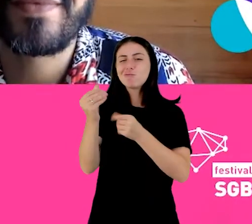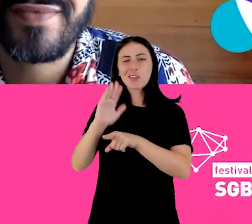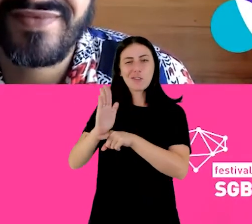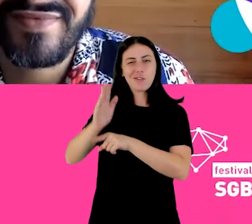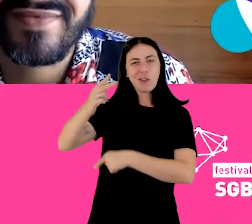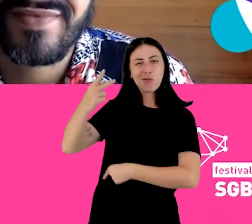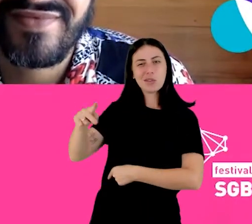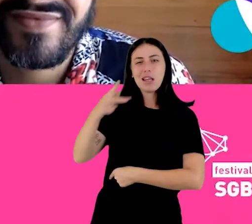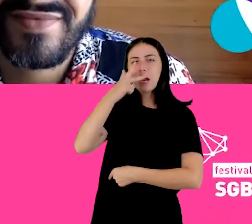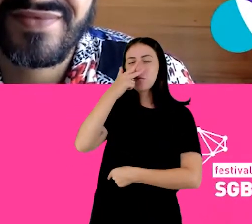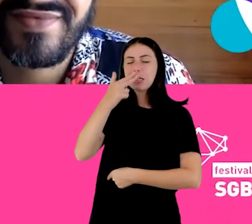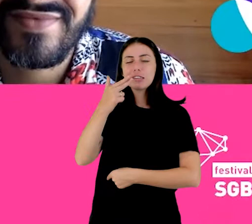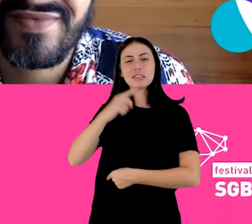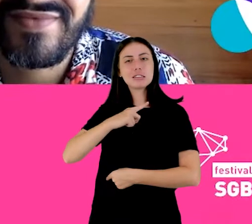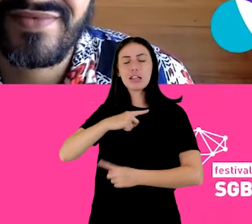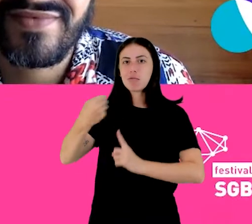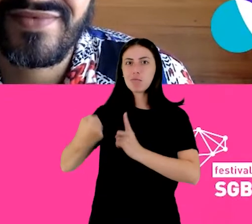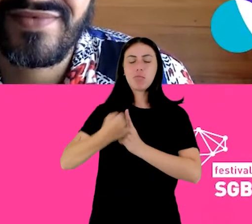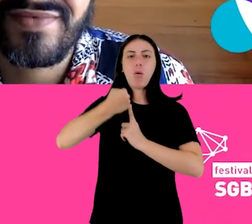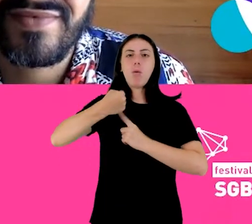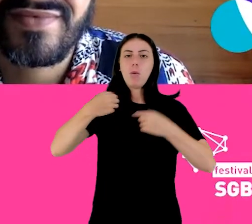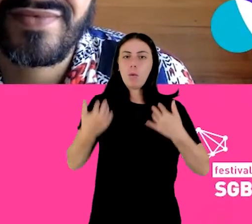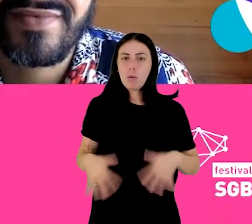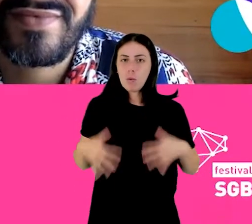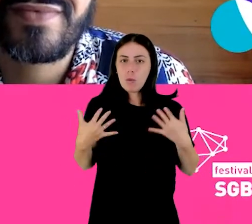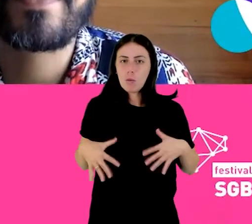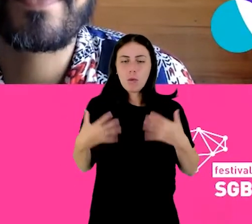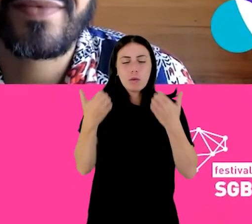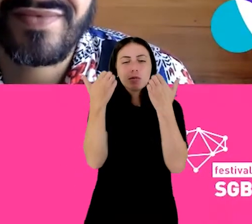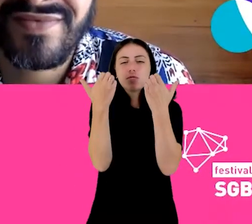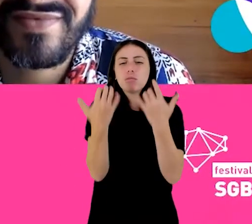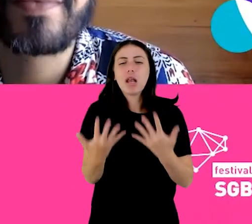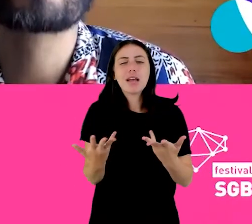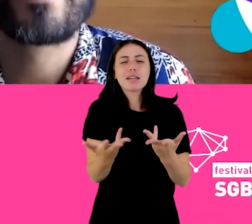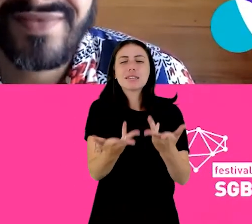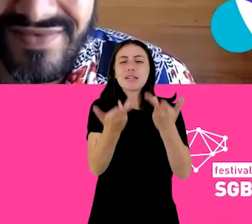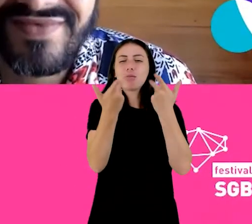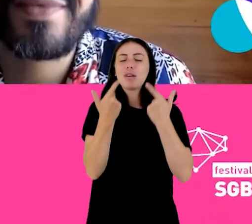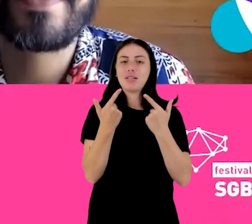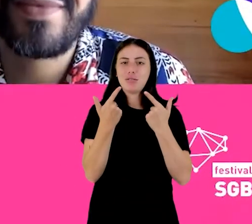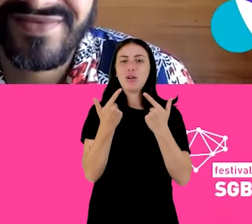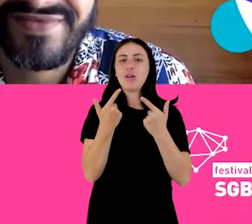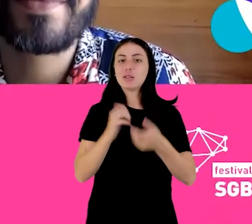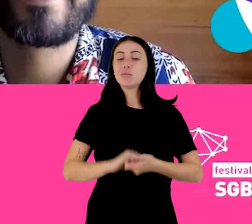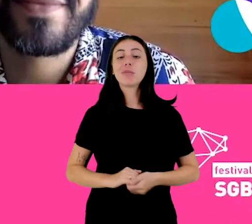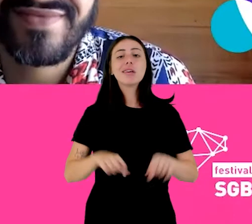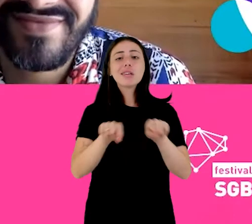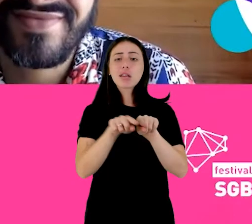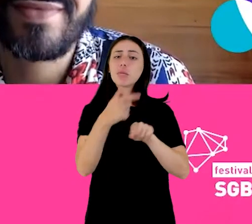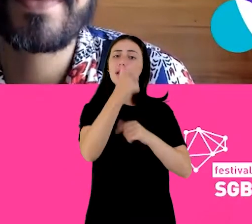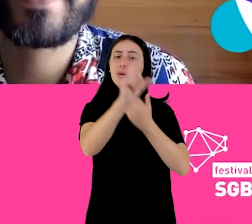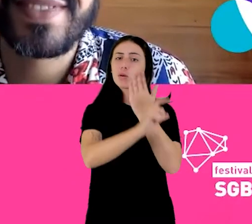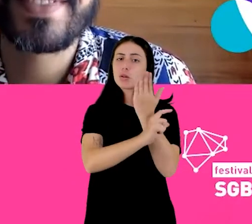fiquei muito, muito impactada com a forma como eles se colocaram, a distribuição deles foi colocada, sabe? Como o Emicida